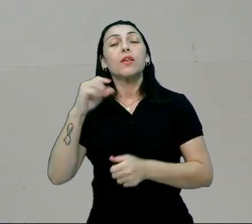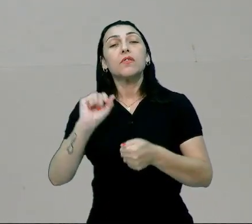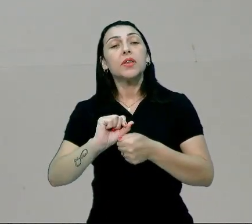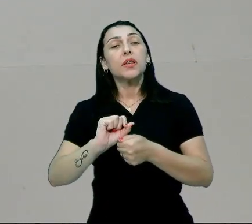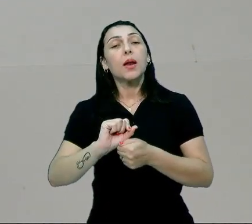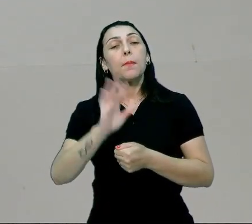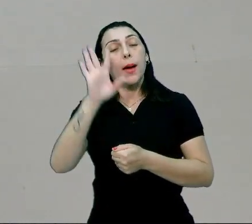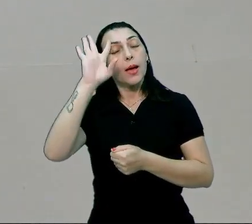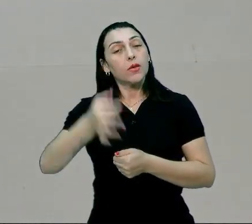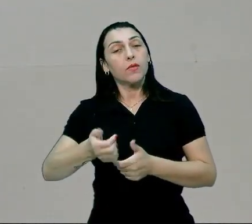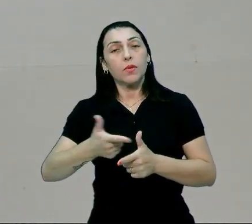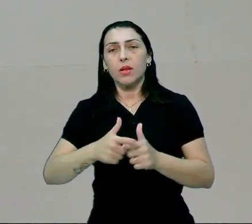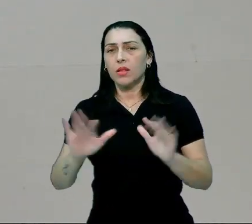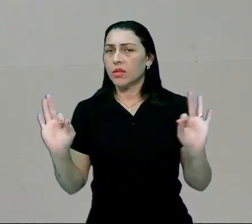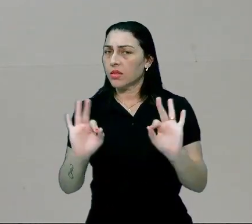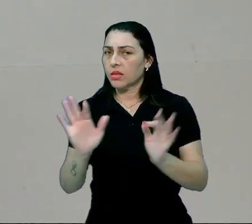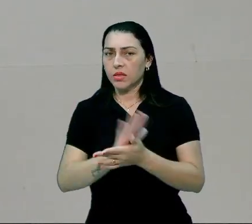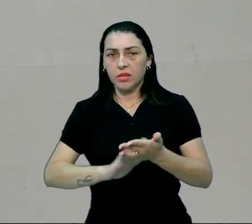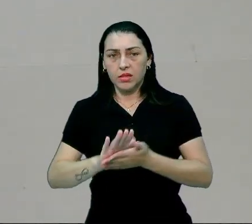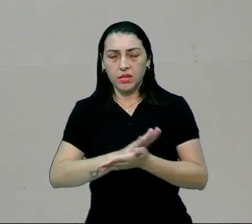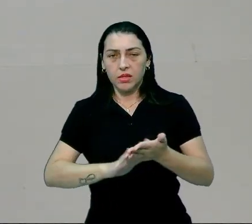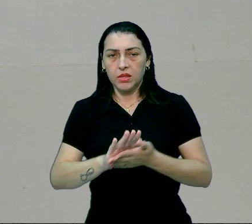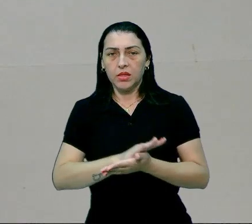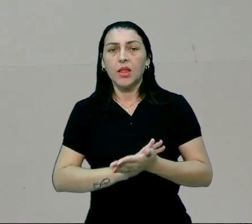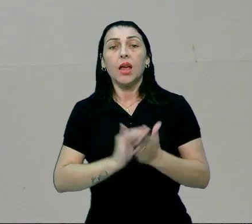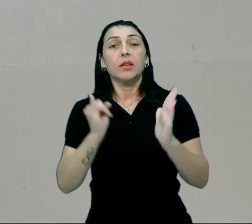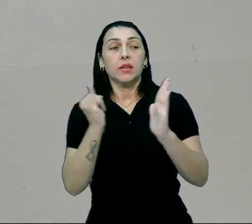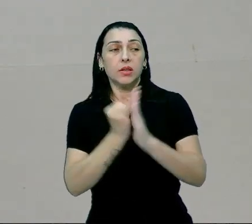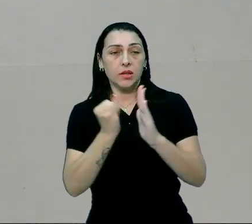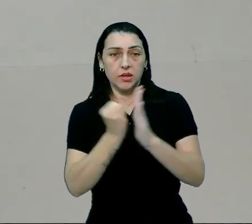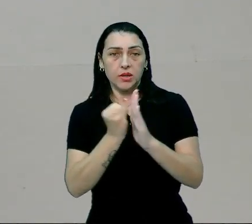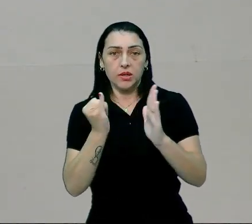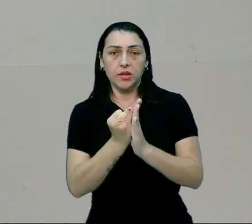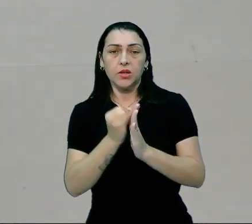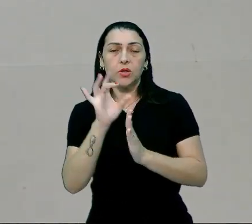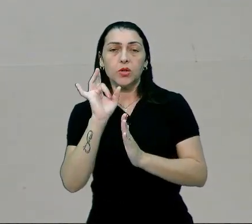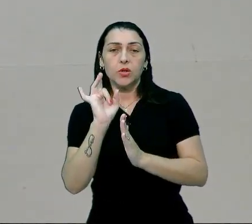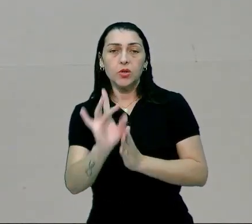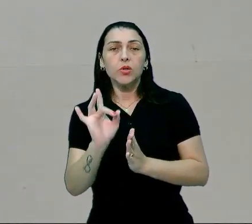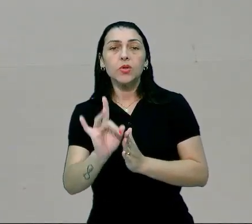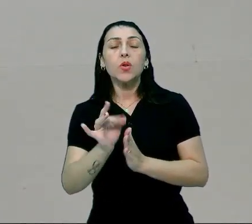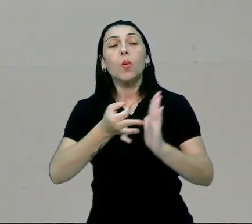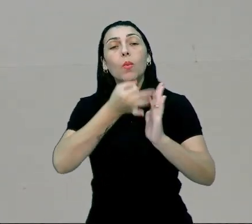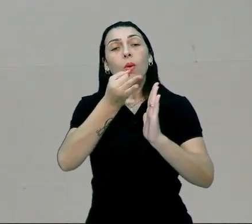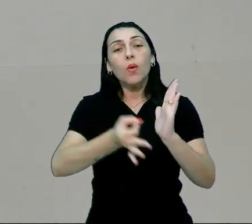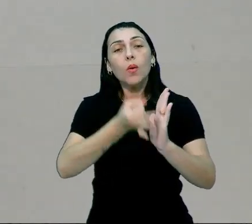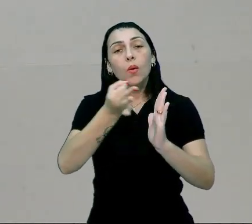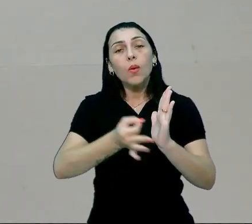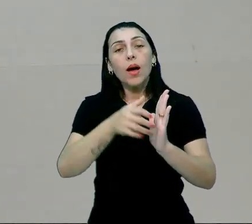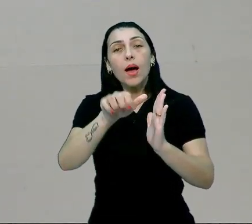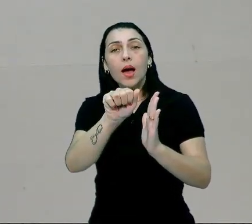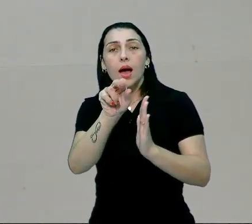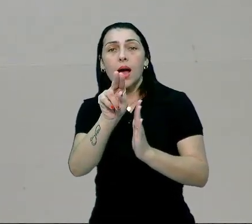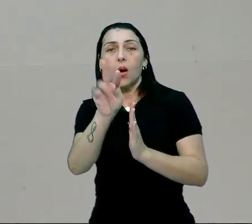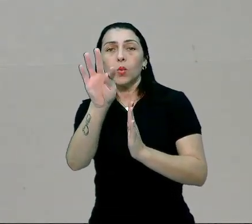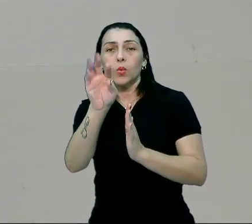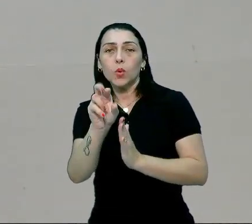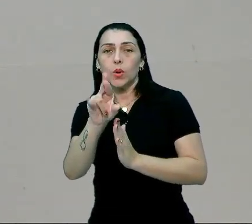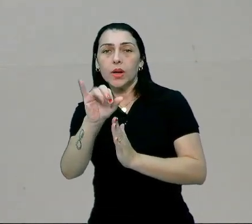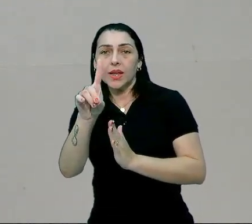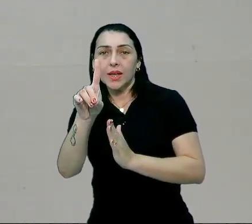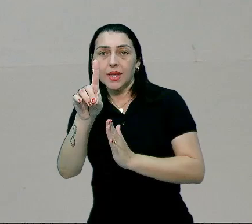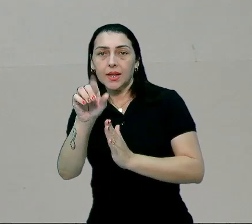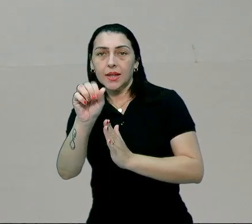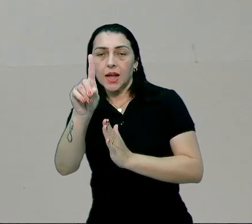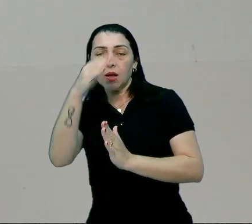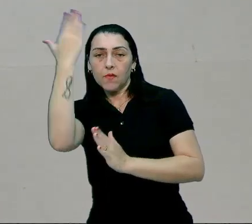coisa para resolver o problema. Não fizeram. As entidades aqui, elas só entram como argumento de autoridade para provar que a